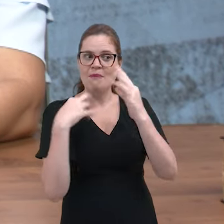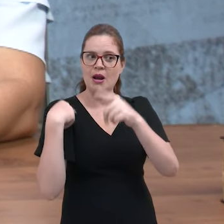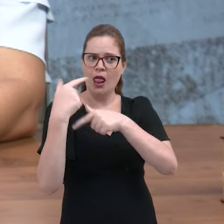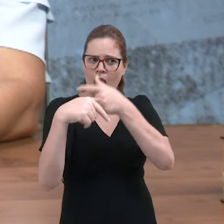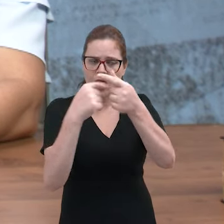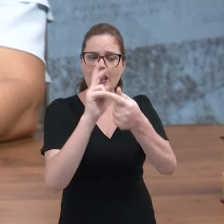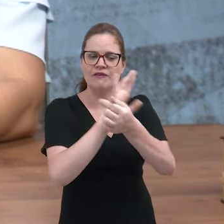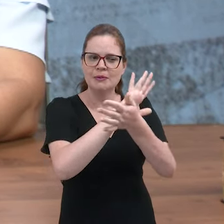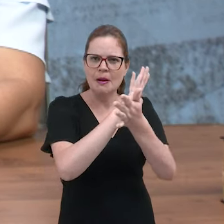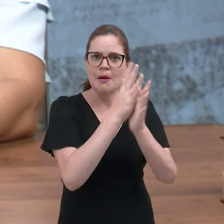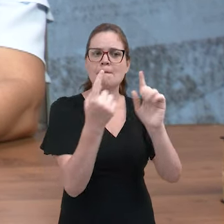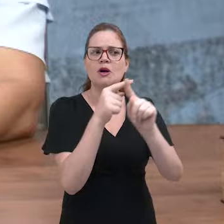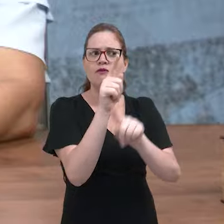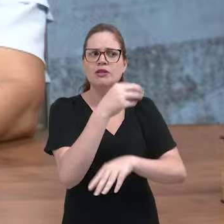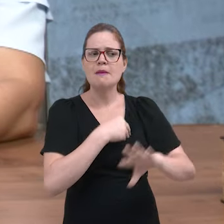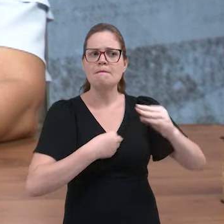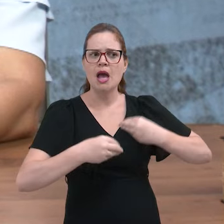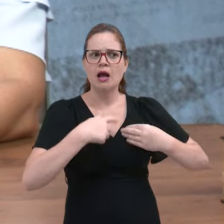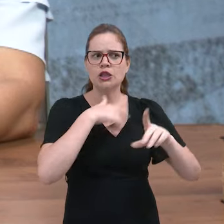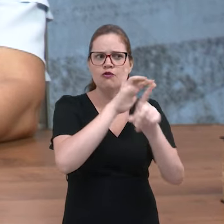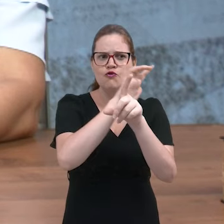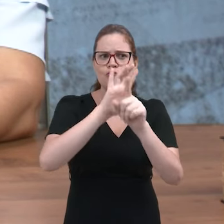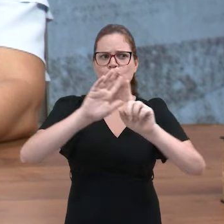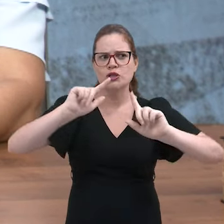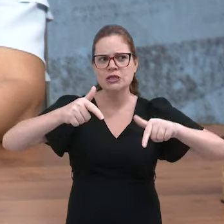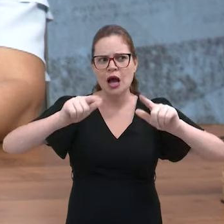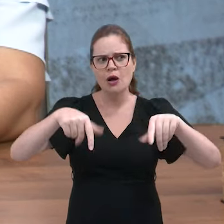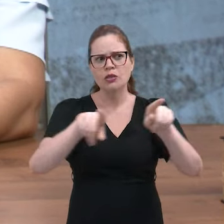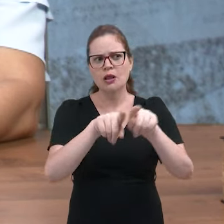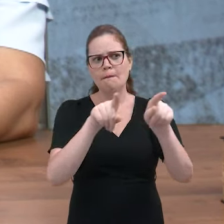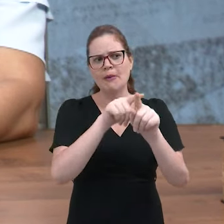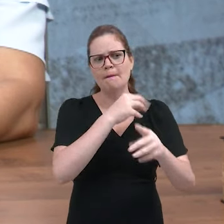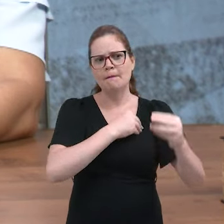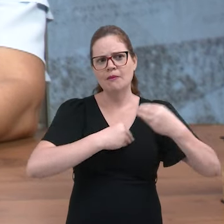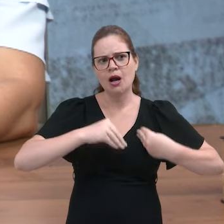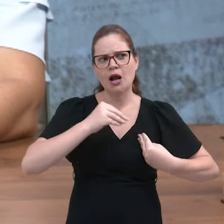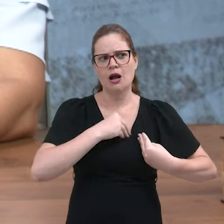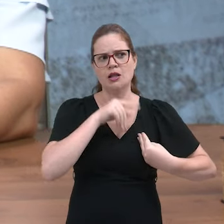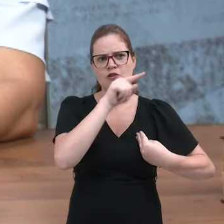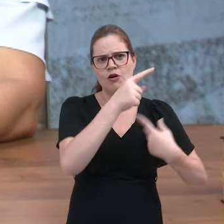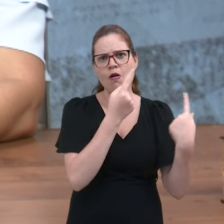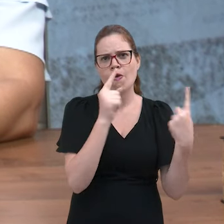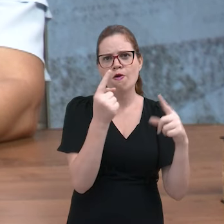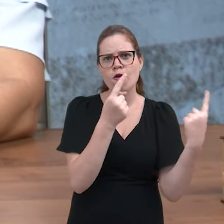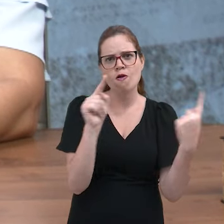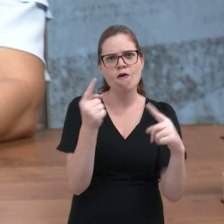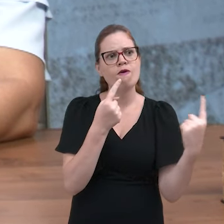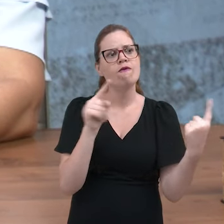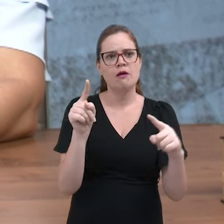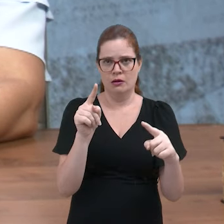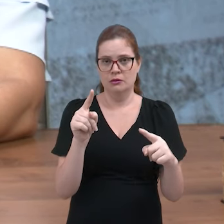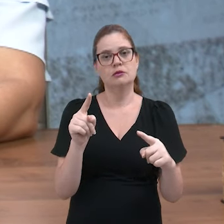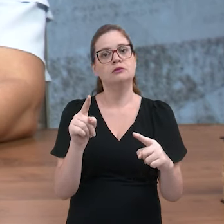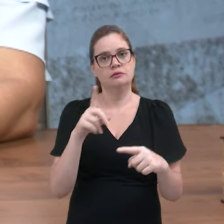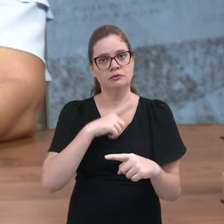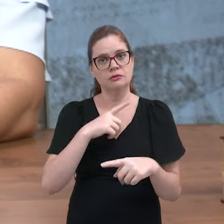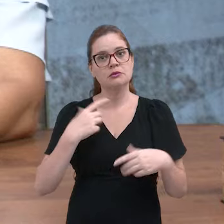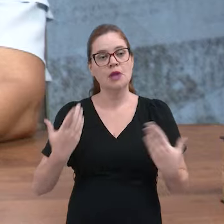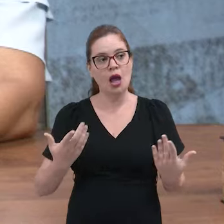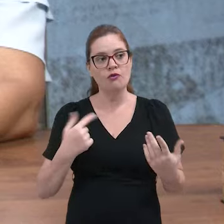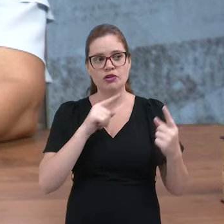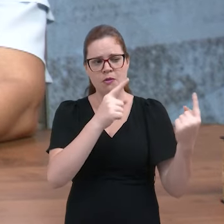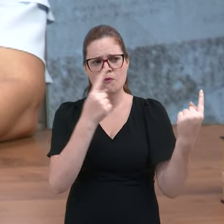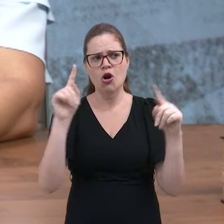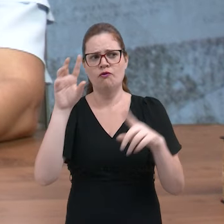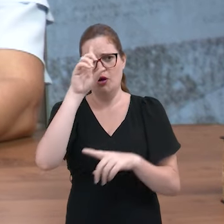e fez pecar a Israel, e por causa da provocação com que provocara ao